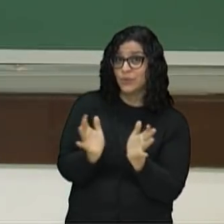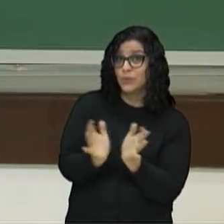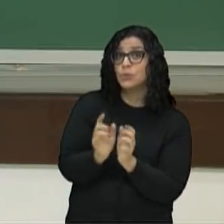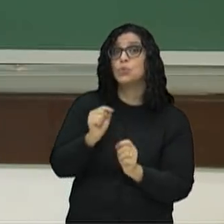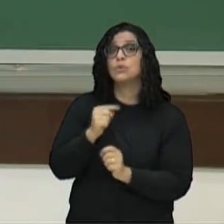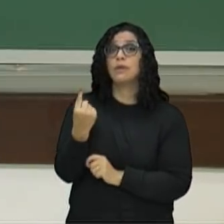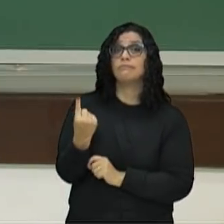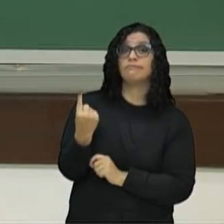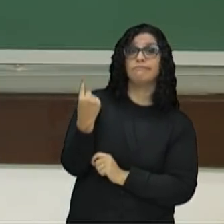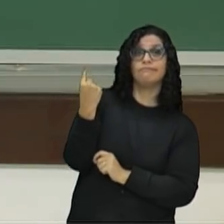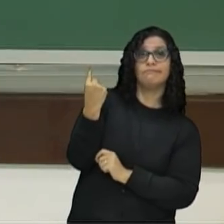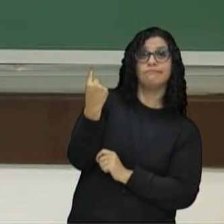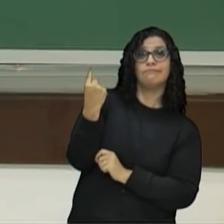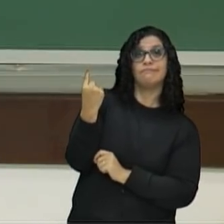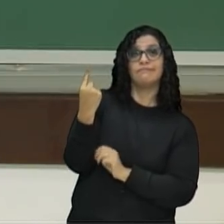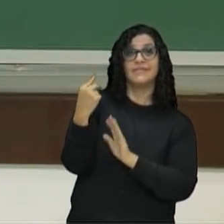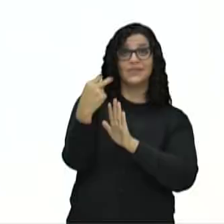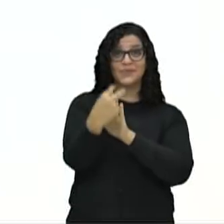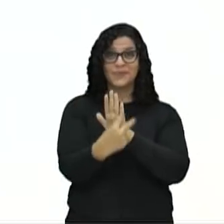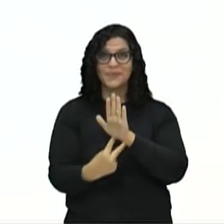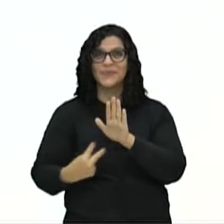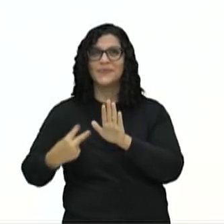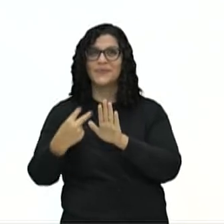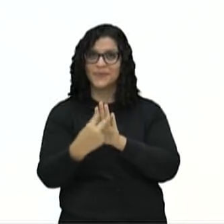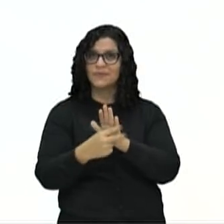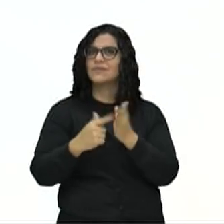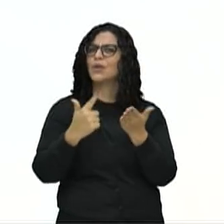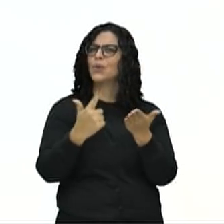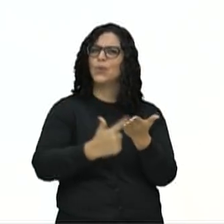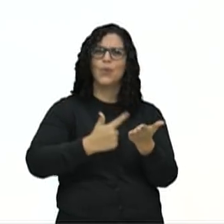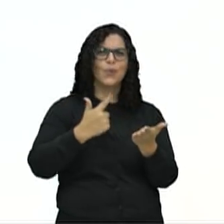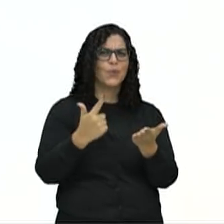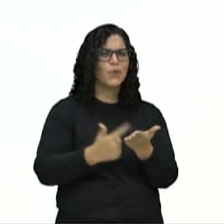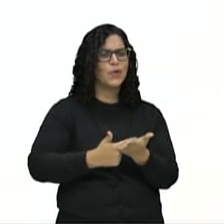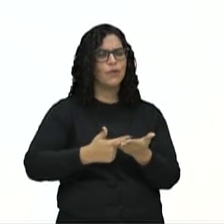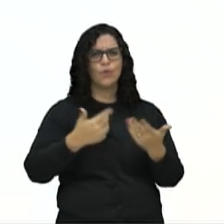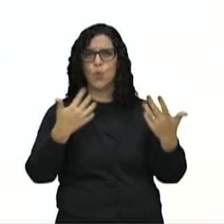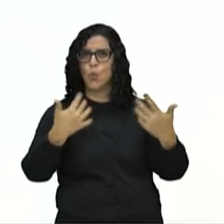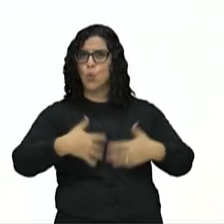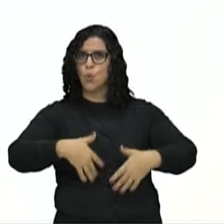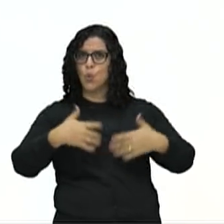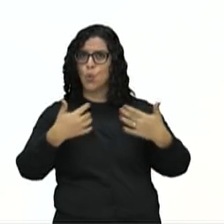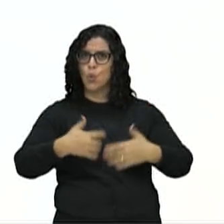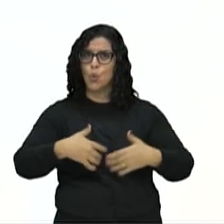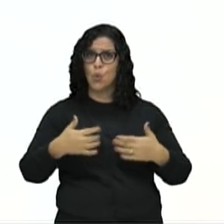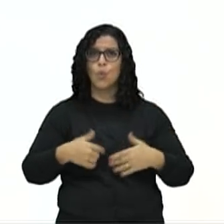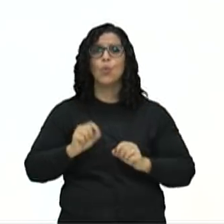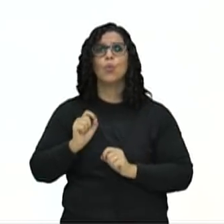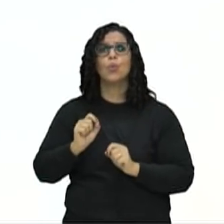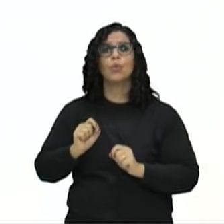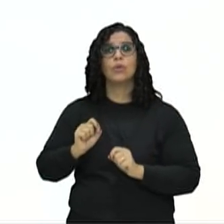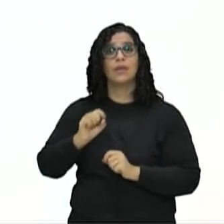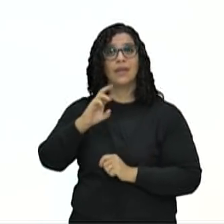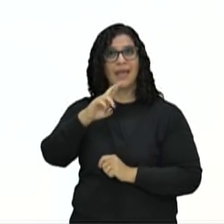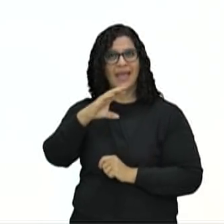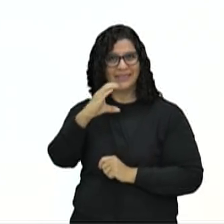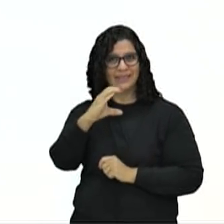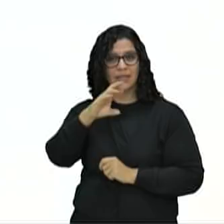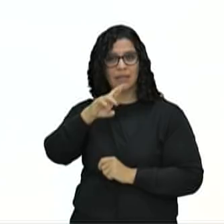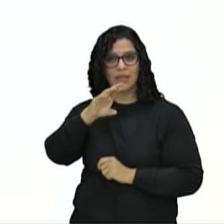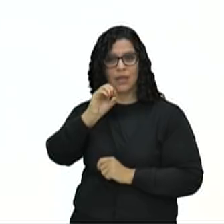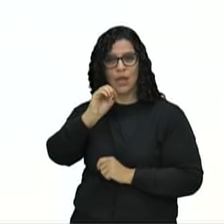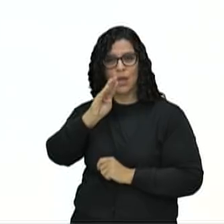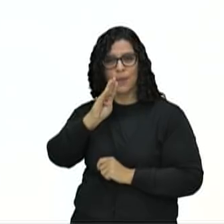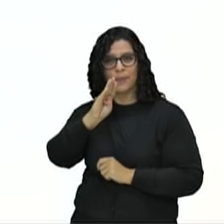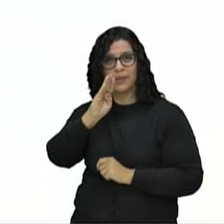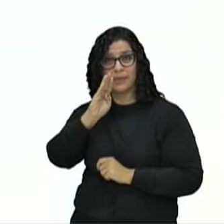Estamos diante dessa obra muito nobre. Robinson Crusoe, As